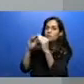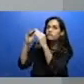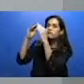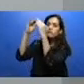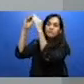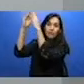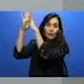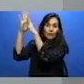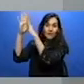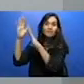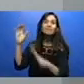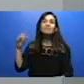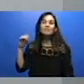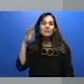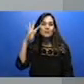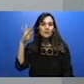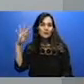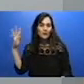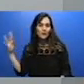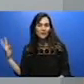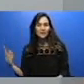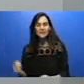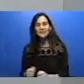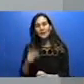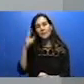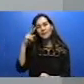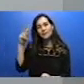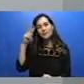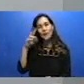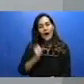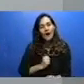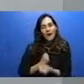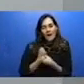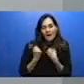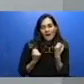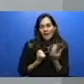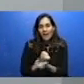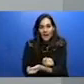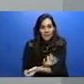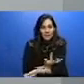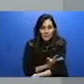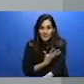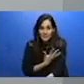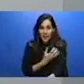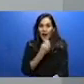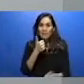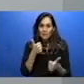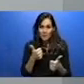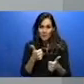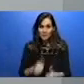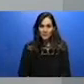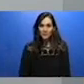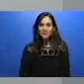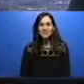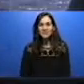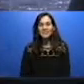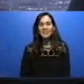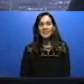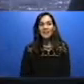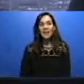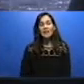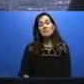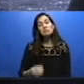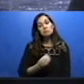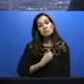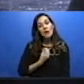Então, tem aí uma história muito emocionante, vale a pena ver, certo? E na vida real, nós também,